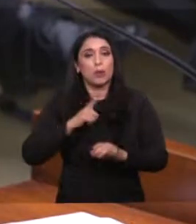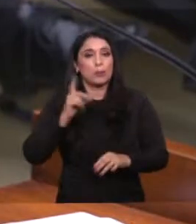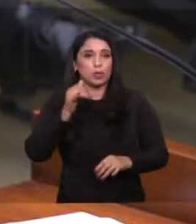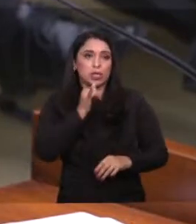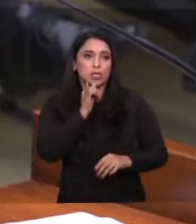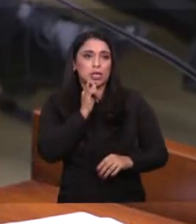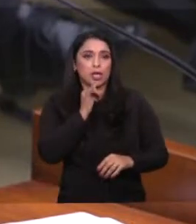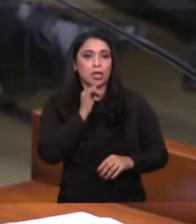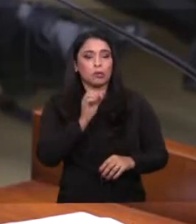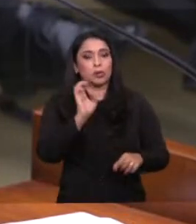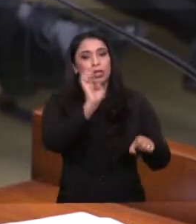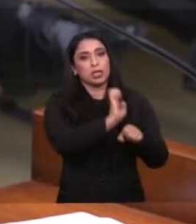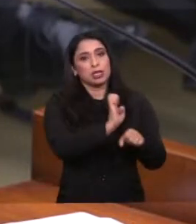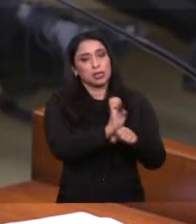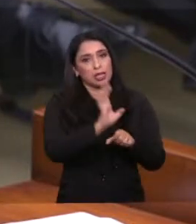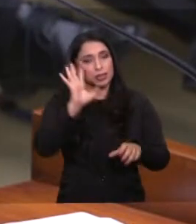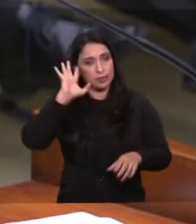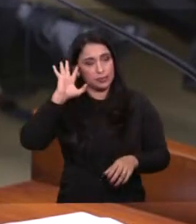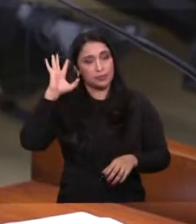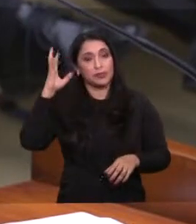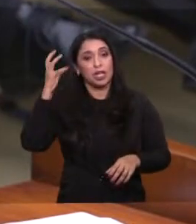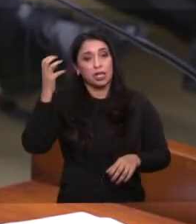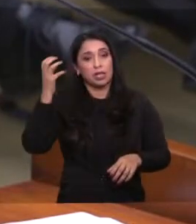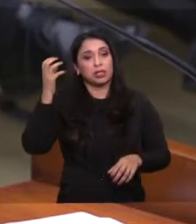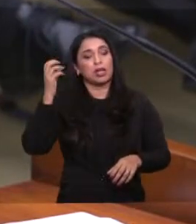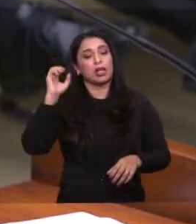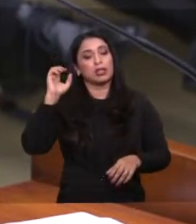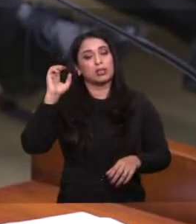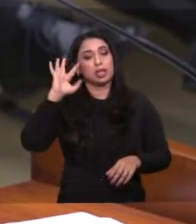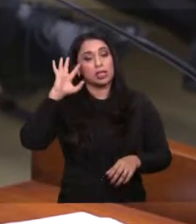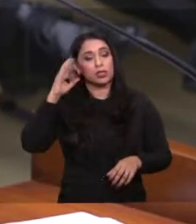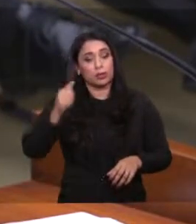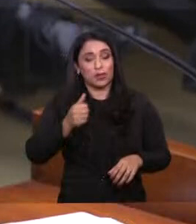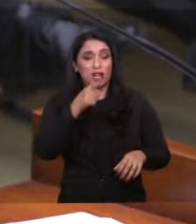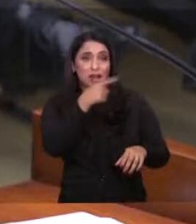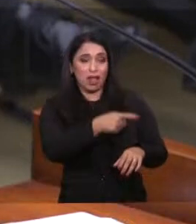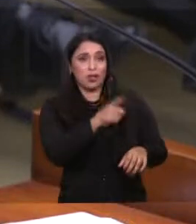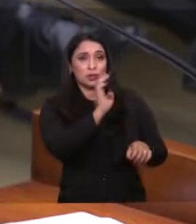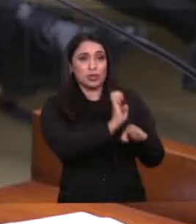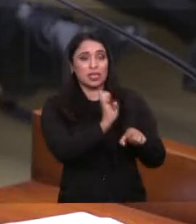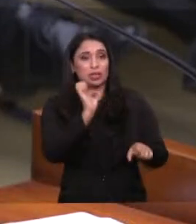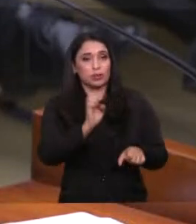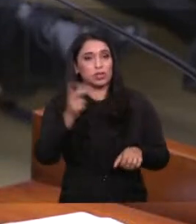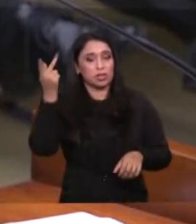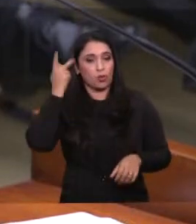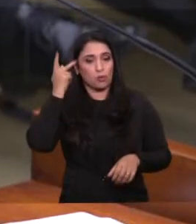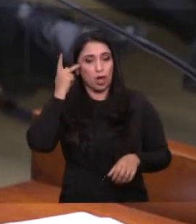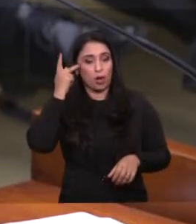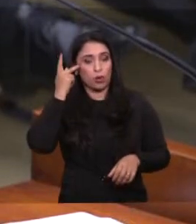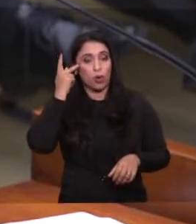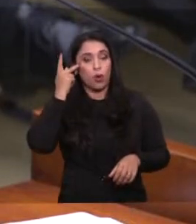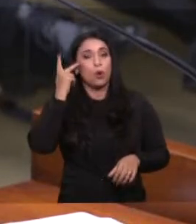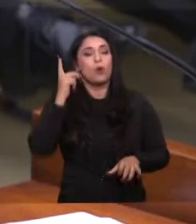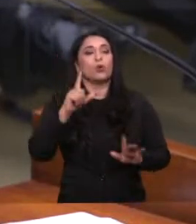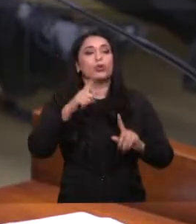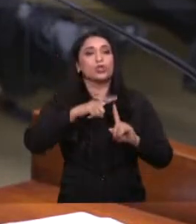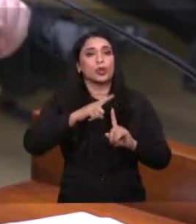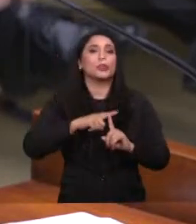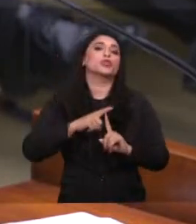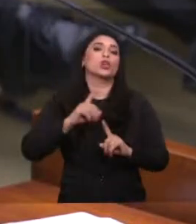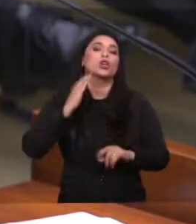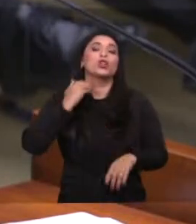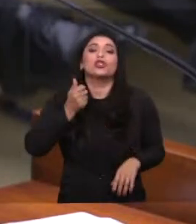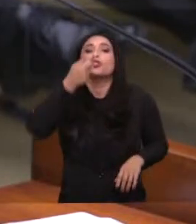São Paulo. E quanto ao DIPO da capital de São Paulo, que para uns configura modelo de juiz de garantias, não